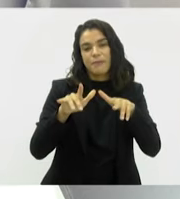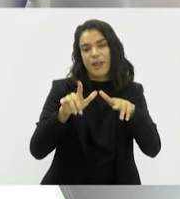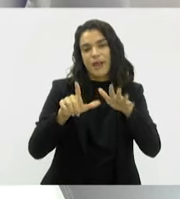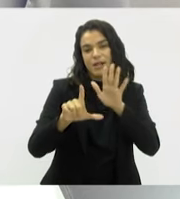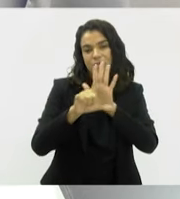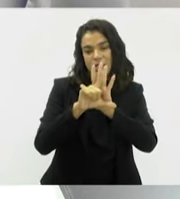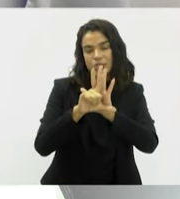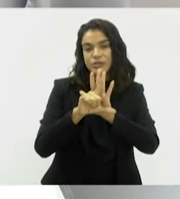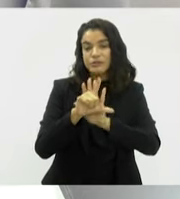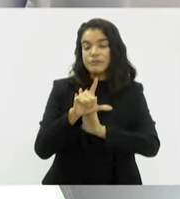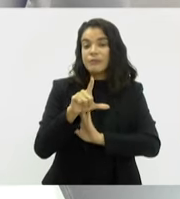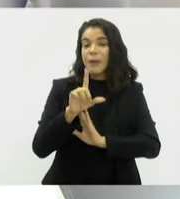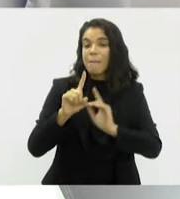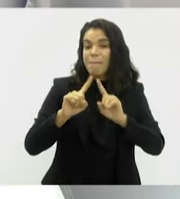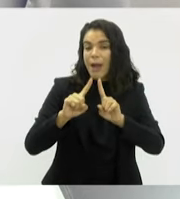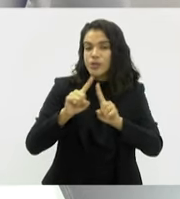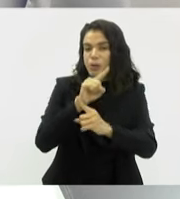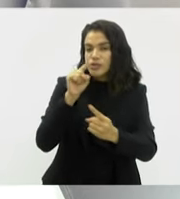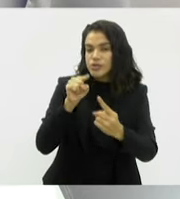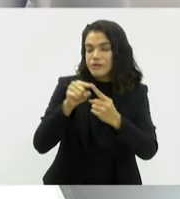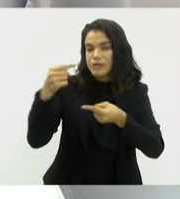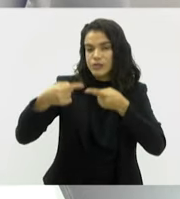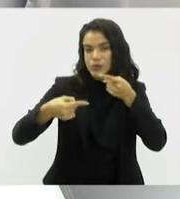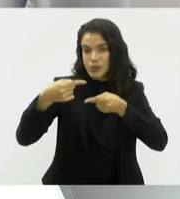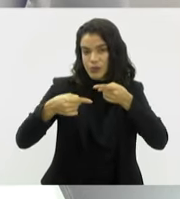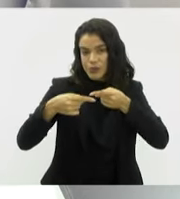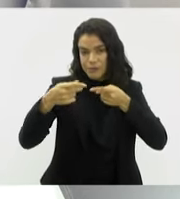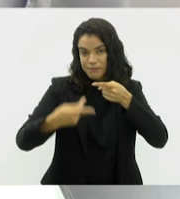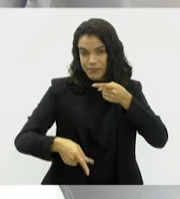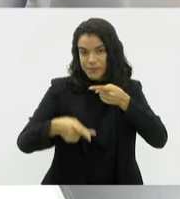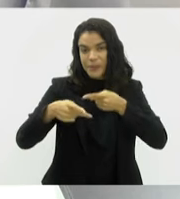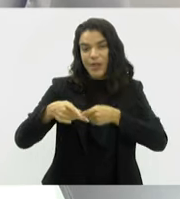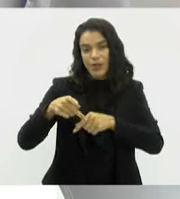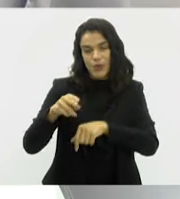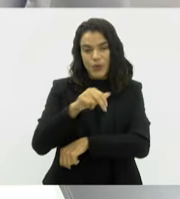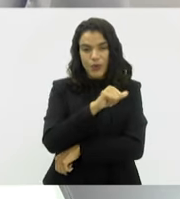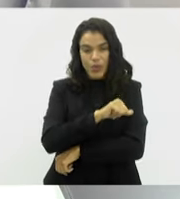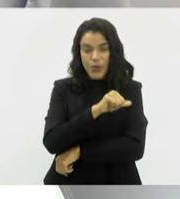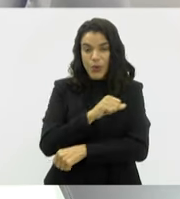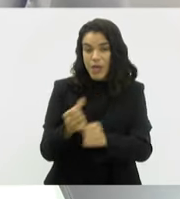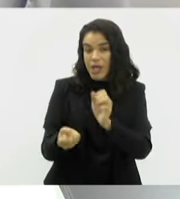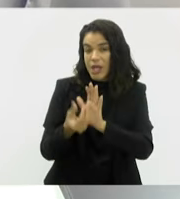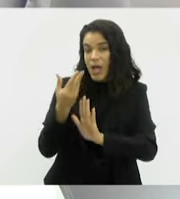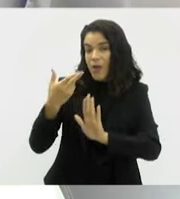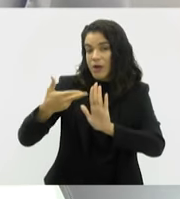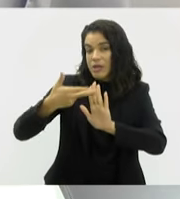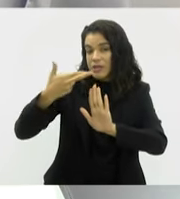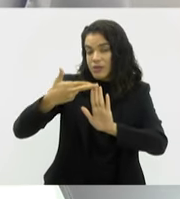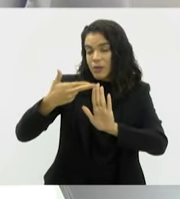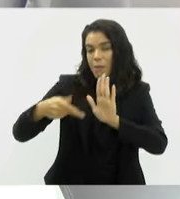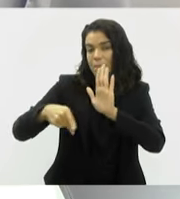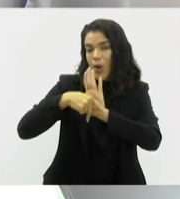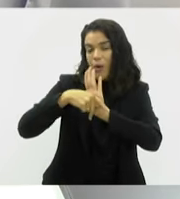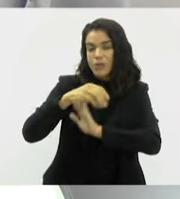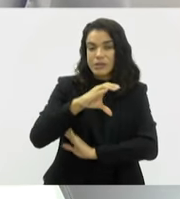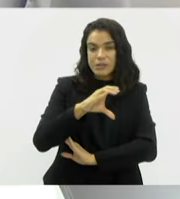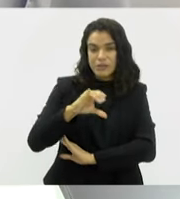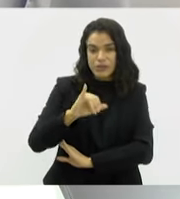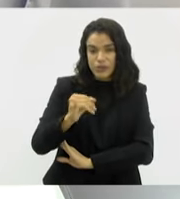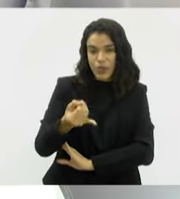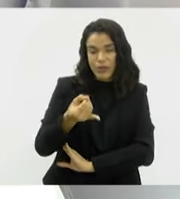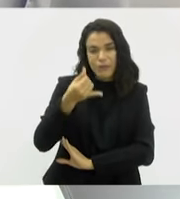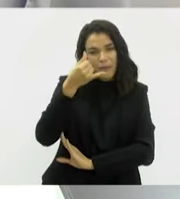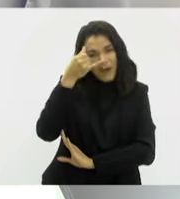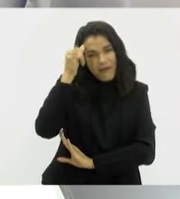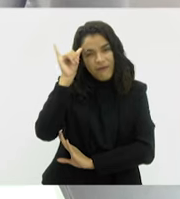único. Mas a ideia é discutir isso aqui e a gente poder fazer uma resolução da CCJ, para não ter nenhum pai